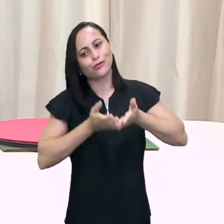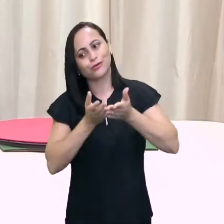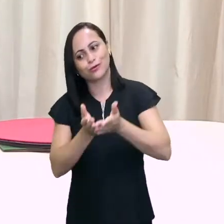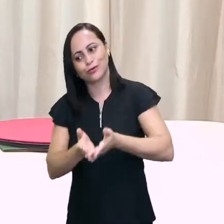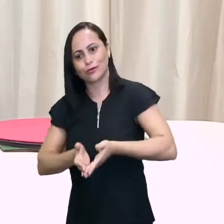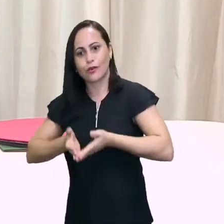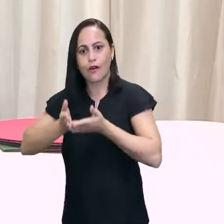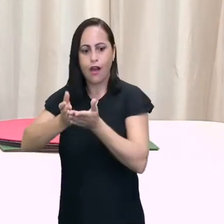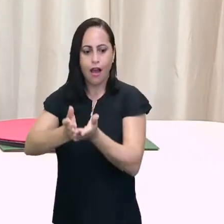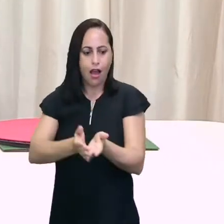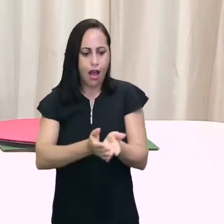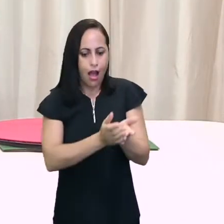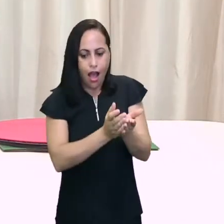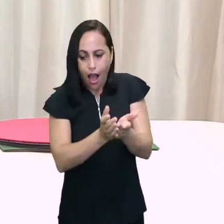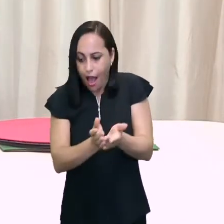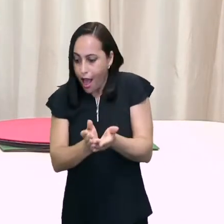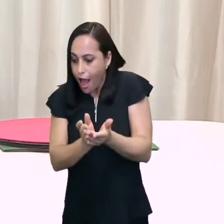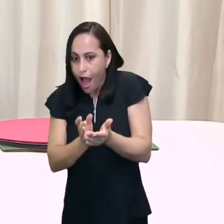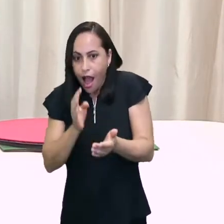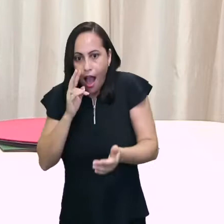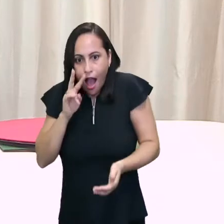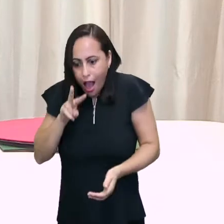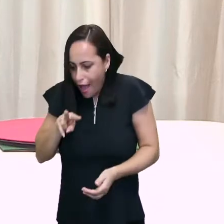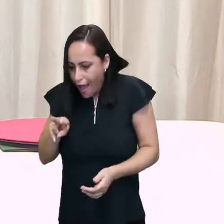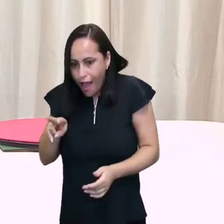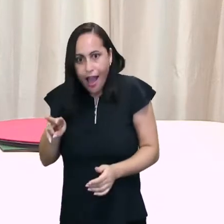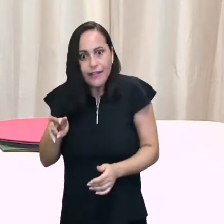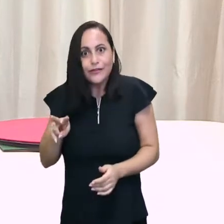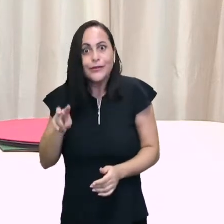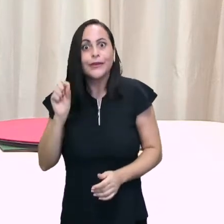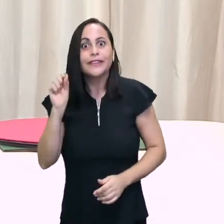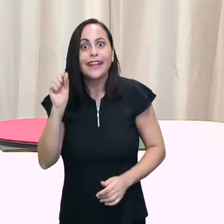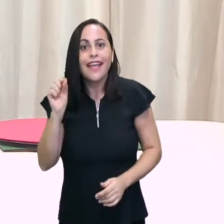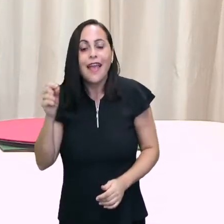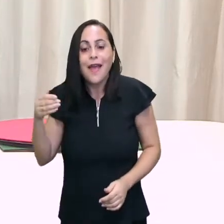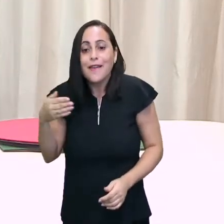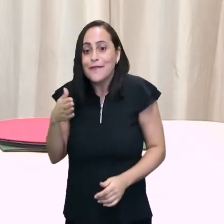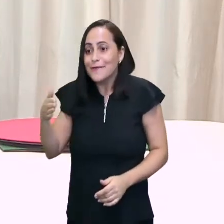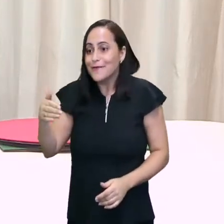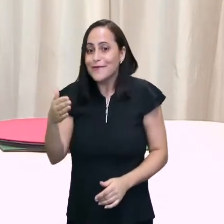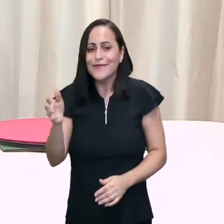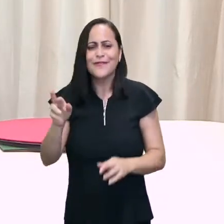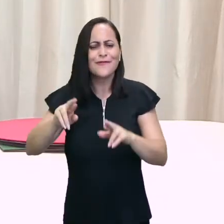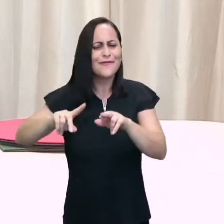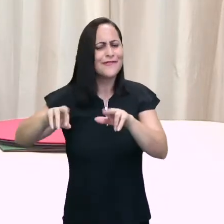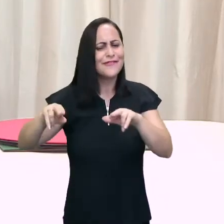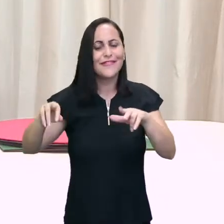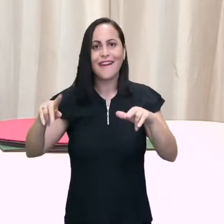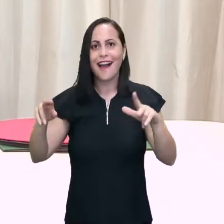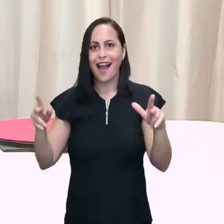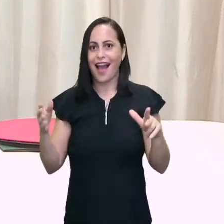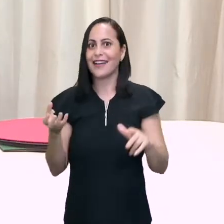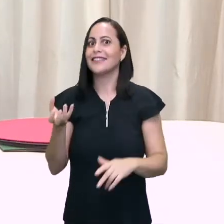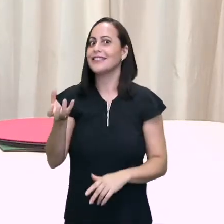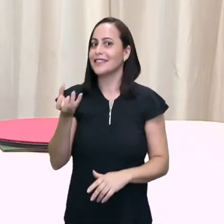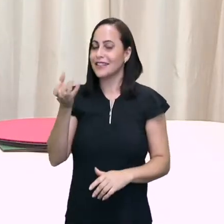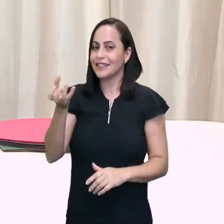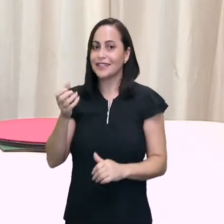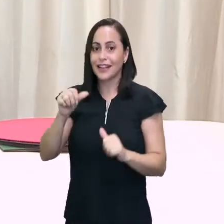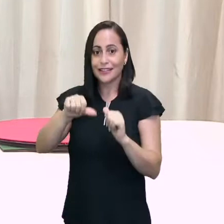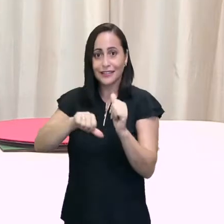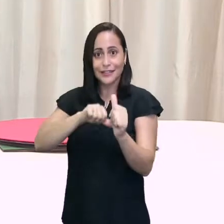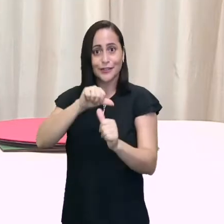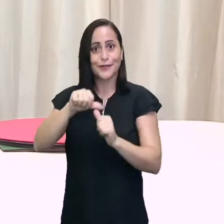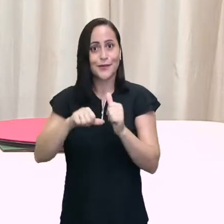Quando elas avistaram vários peixinhos, então elas quiseram se transformar em